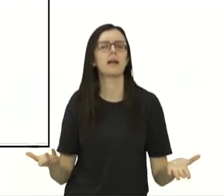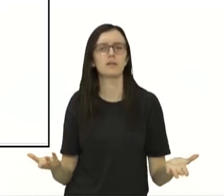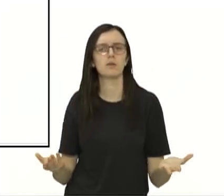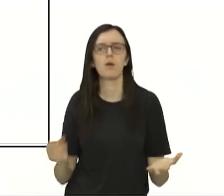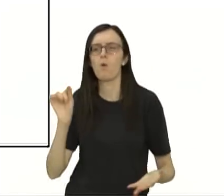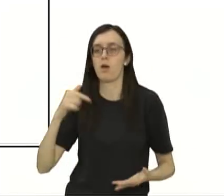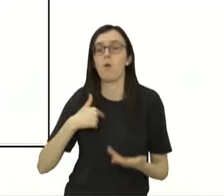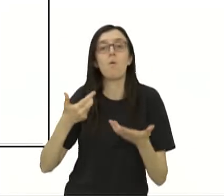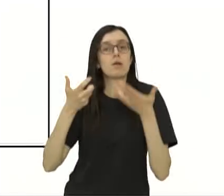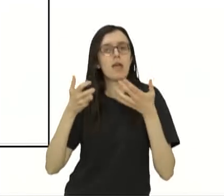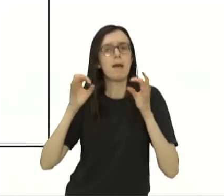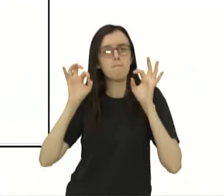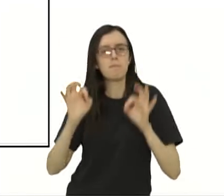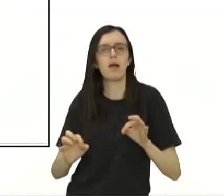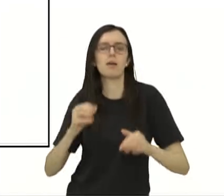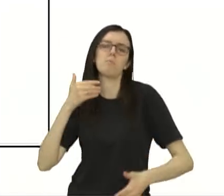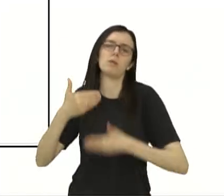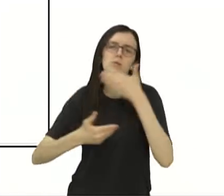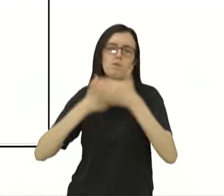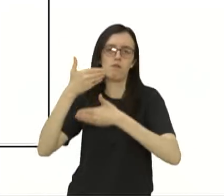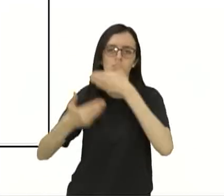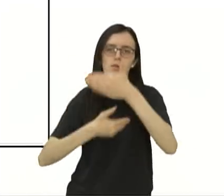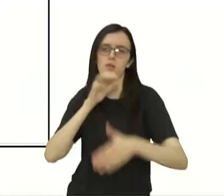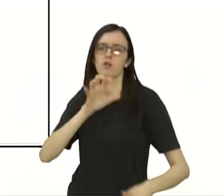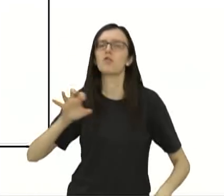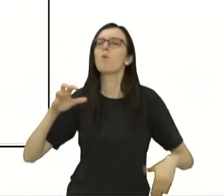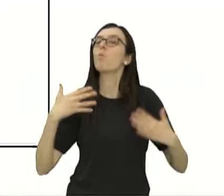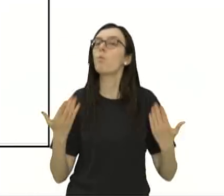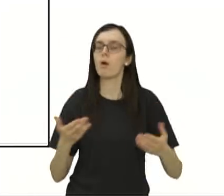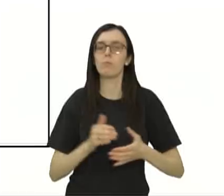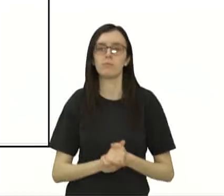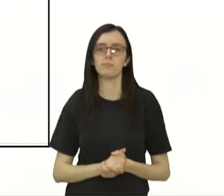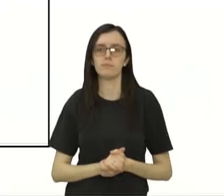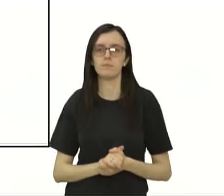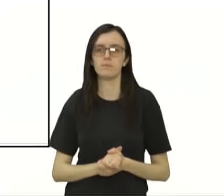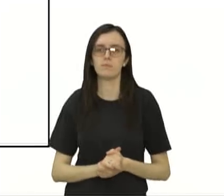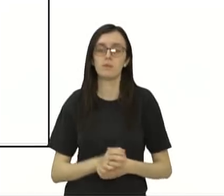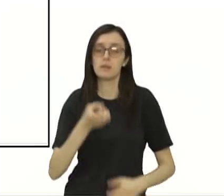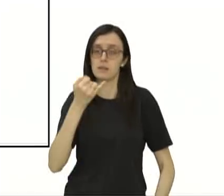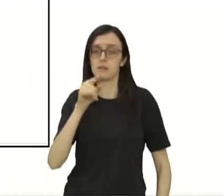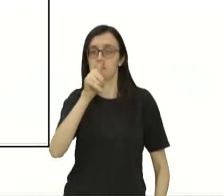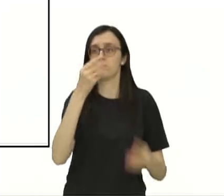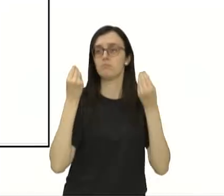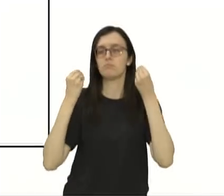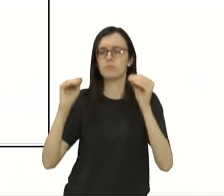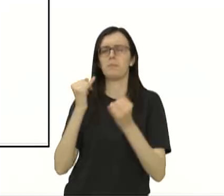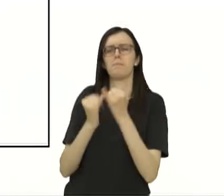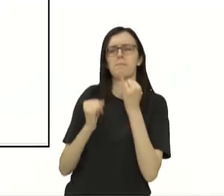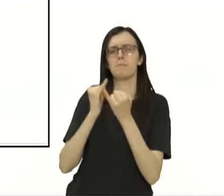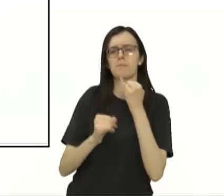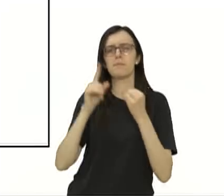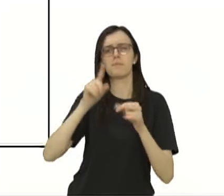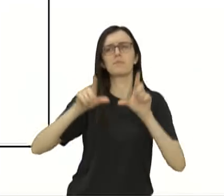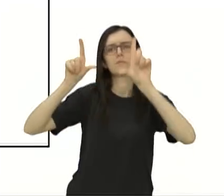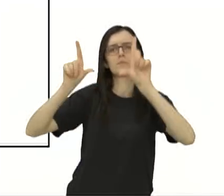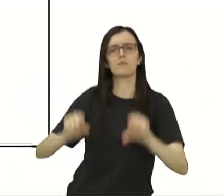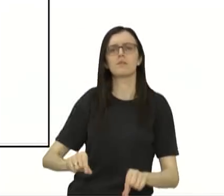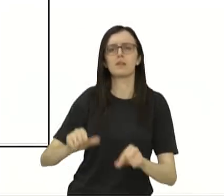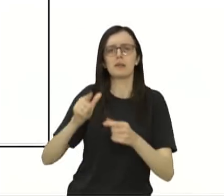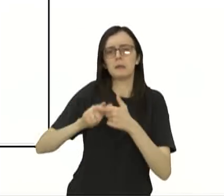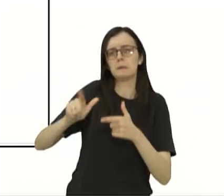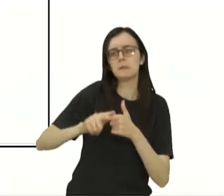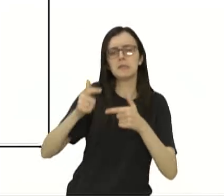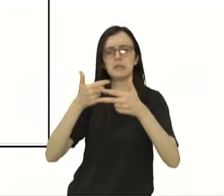que eu quero com esse desenvolvimento regional. E aí, se você colocou algo parecido com reduzir as